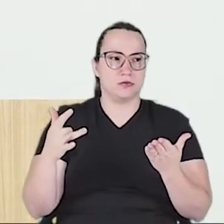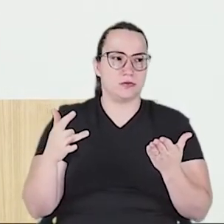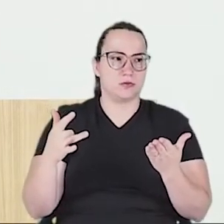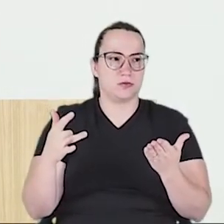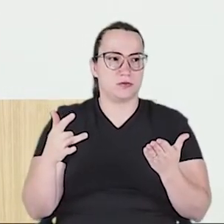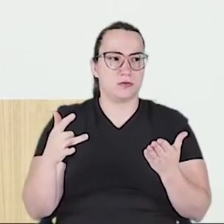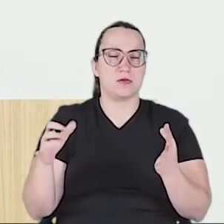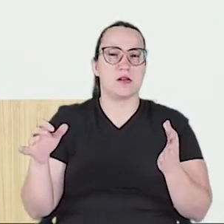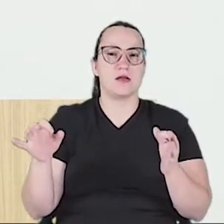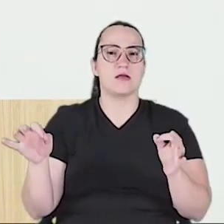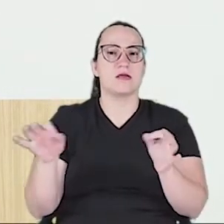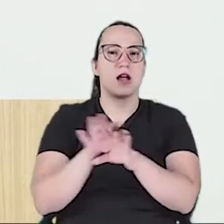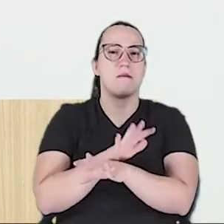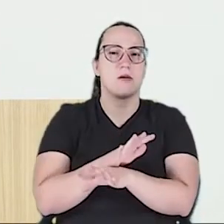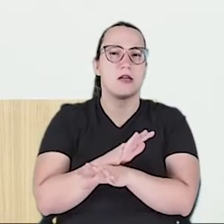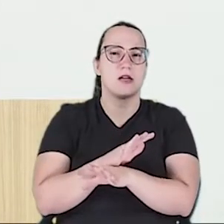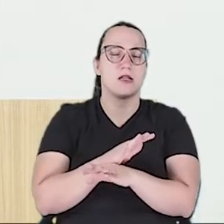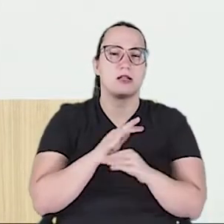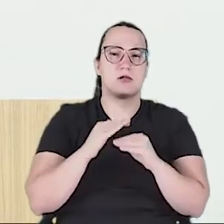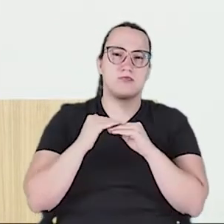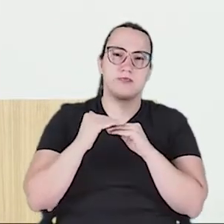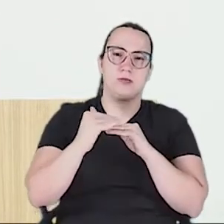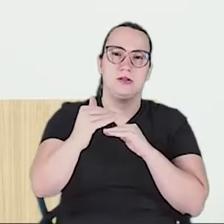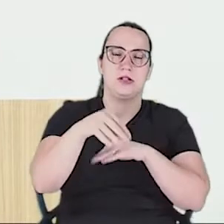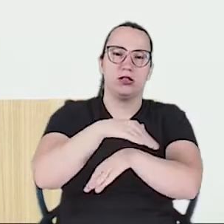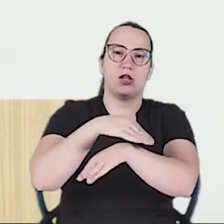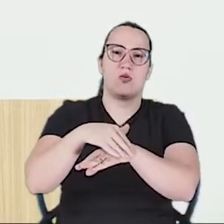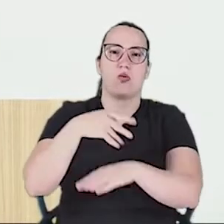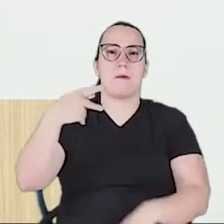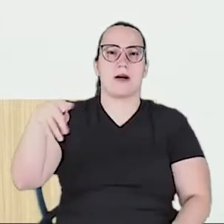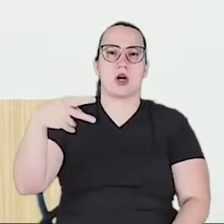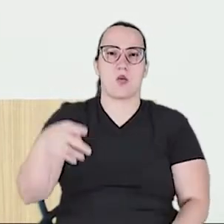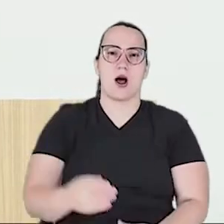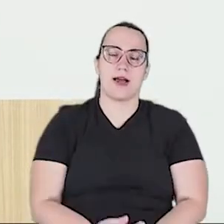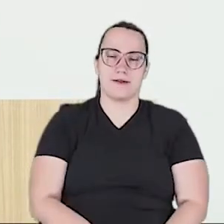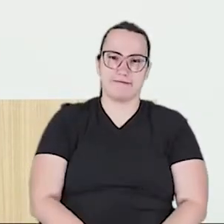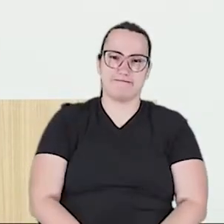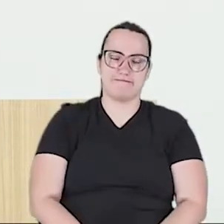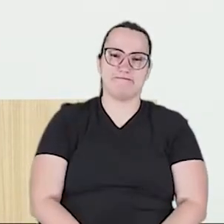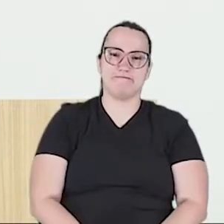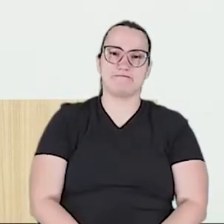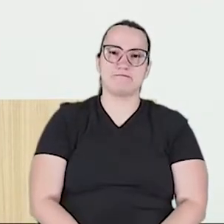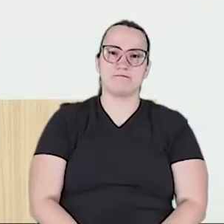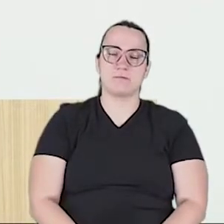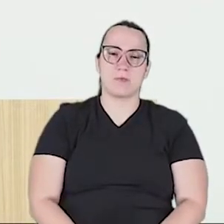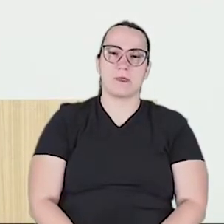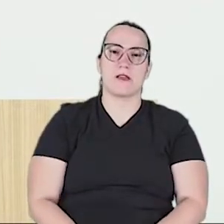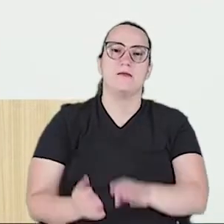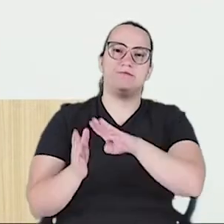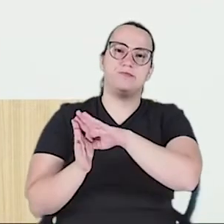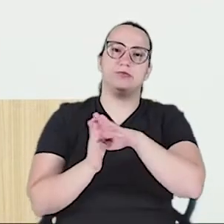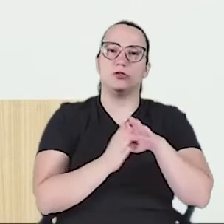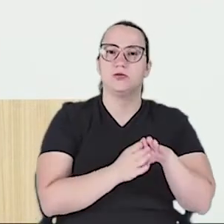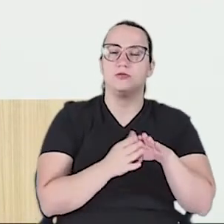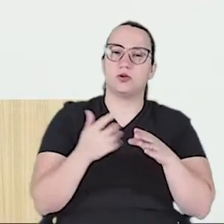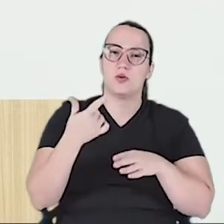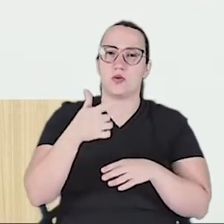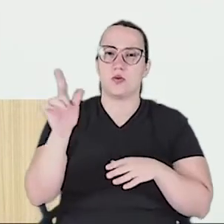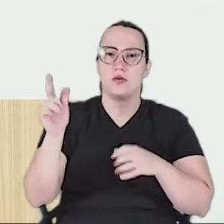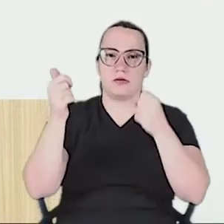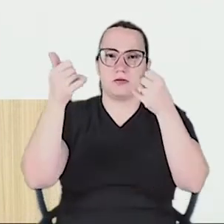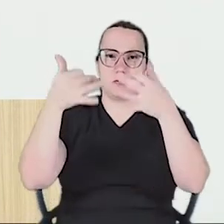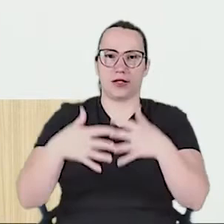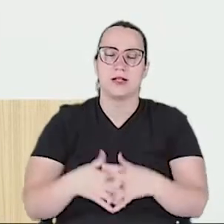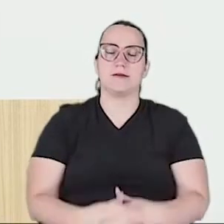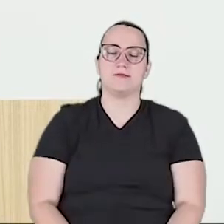todo o recap ali da Rua Paraguaia. Outra situação que também quero explicar, um pouco aqui,